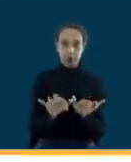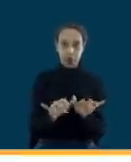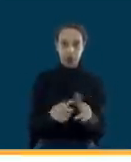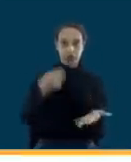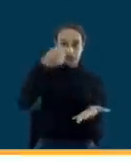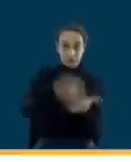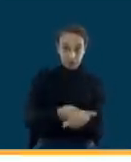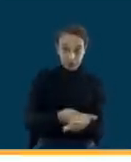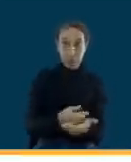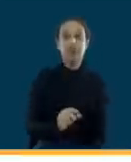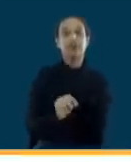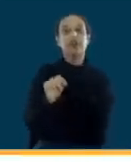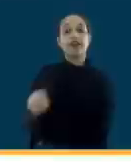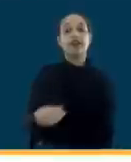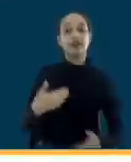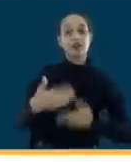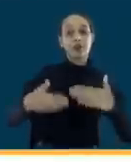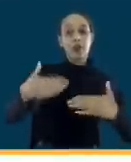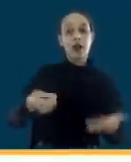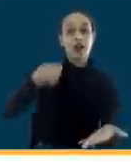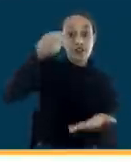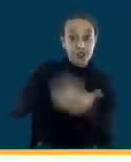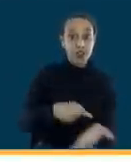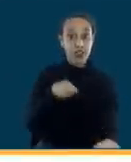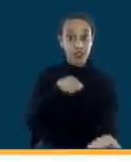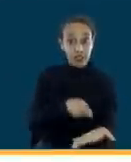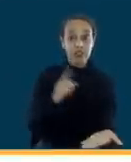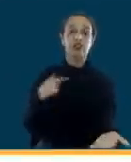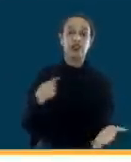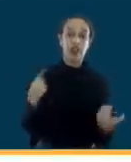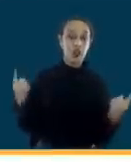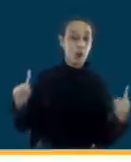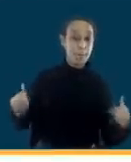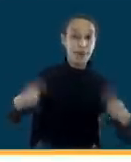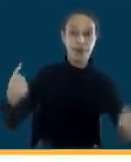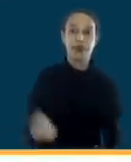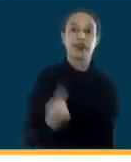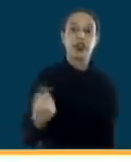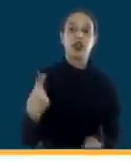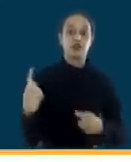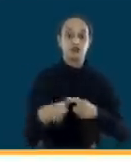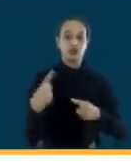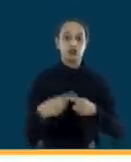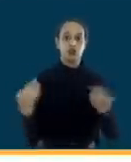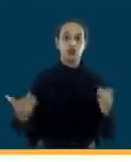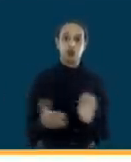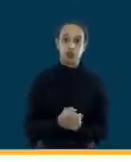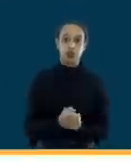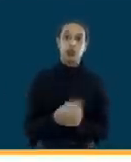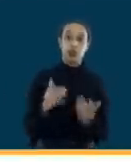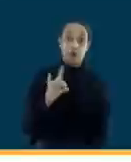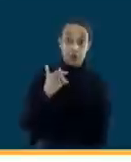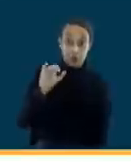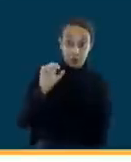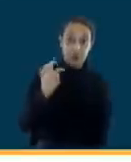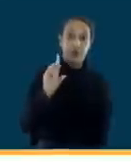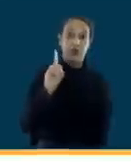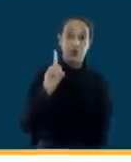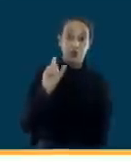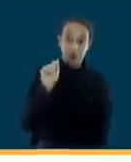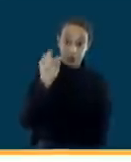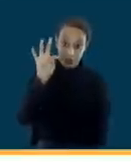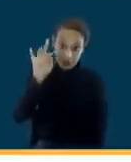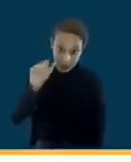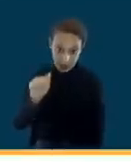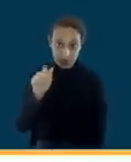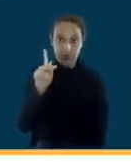esse processo de validação é que é um desafio para nós. Por quê? Porque o DataPrev vai